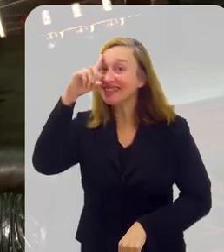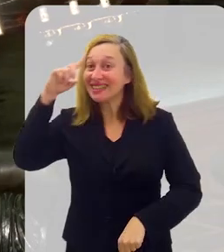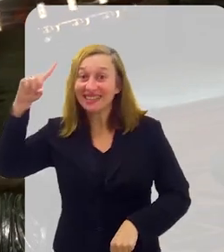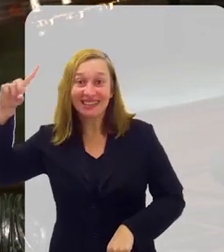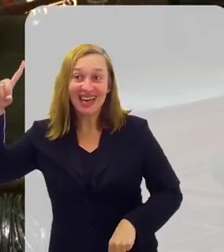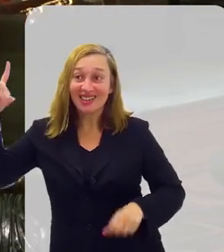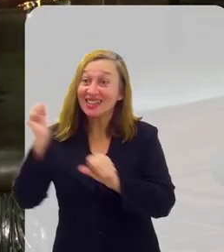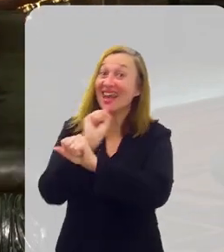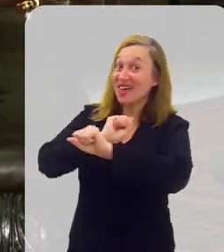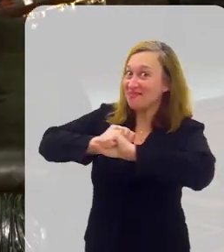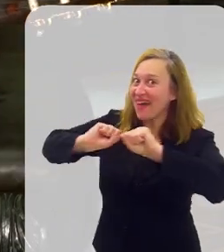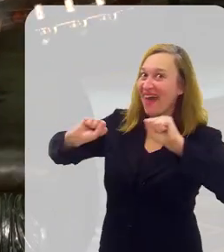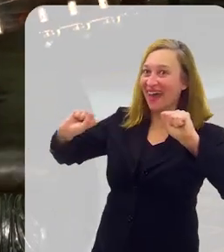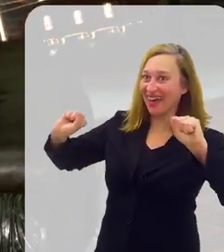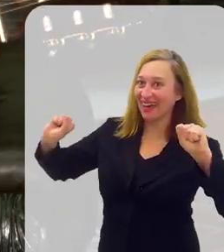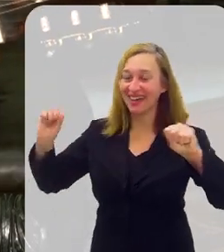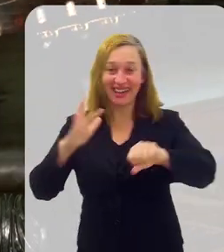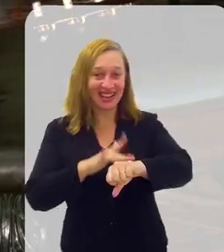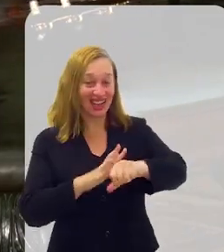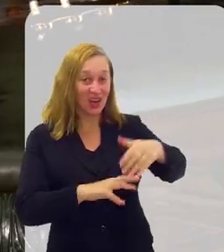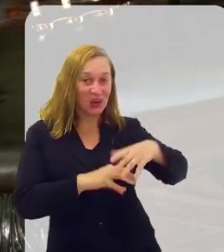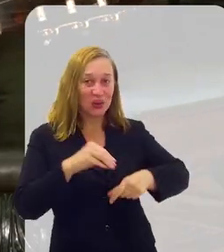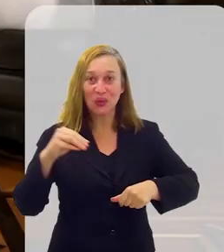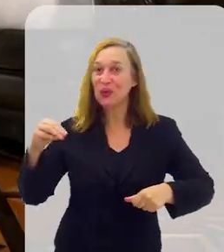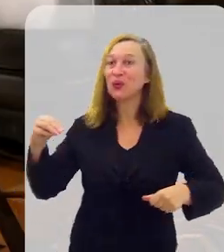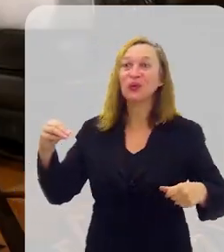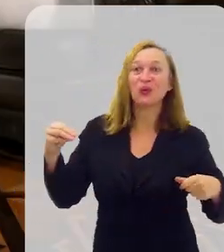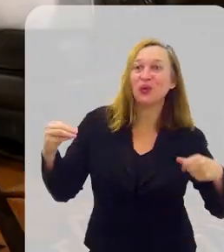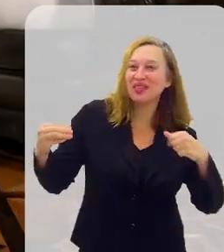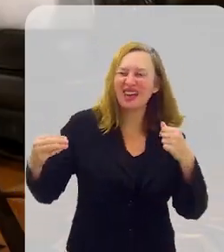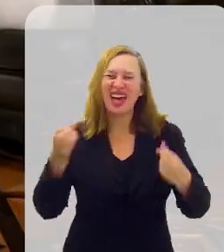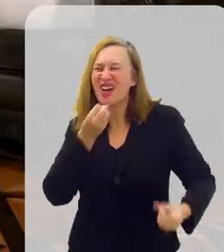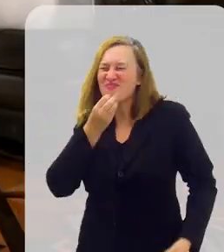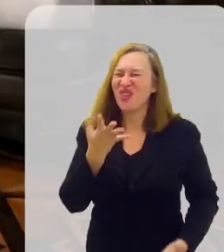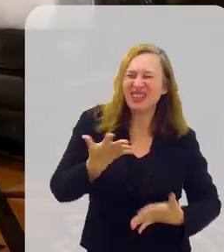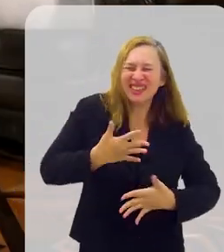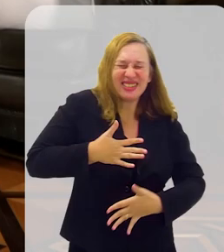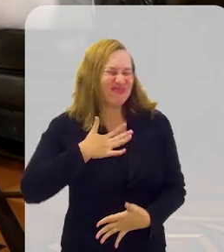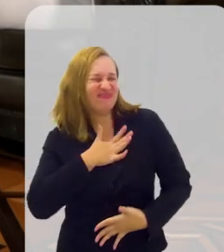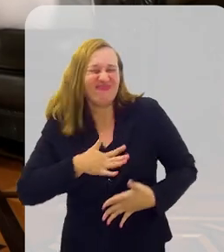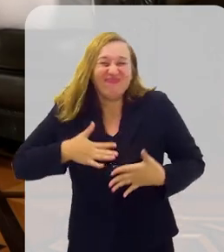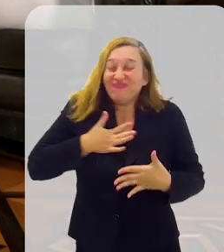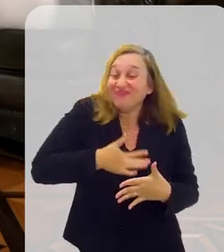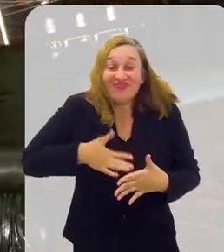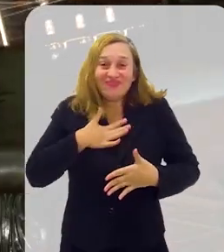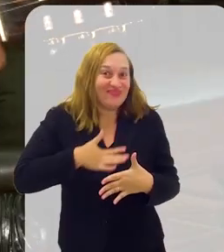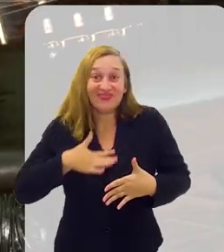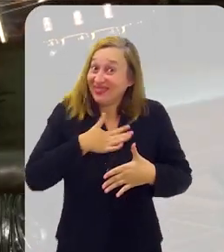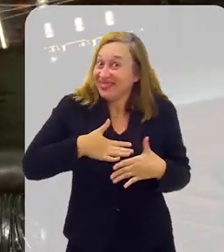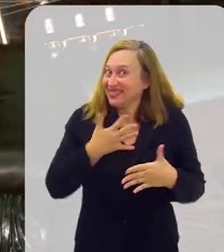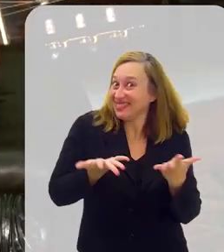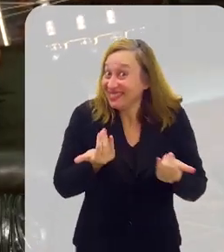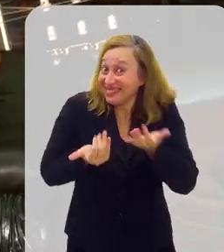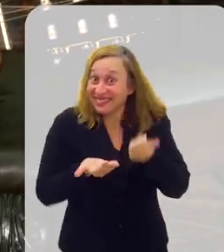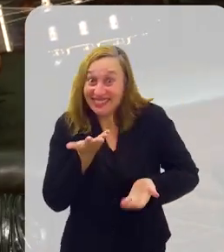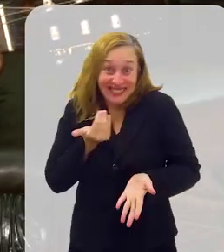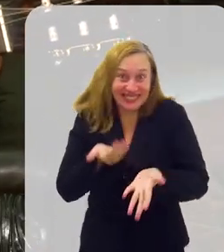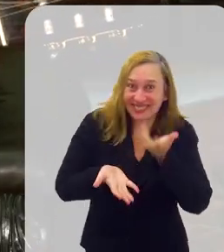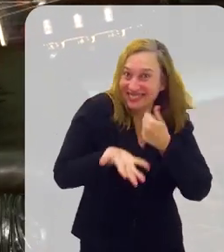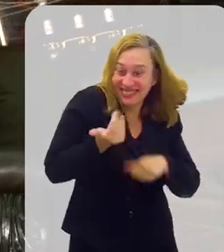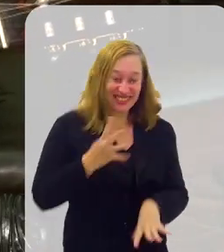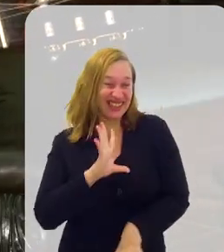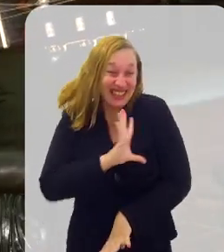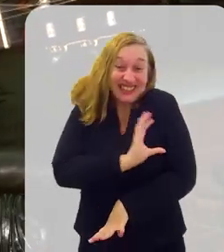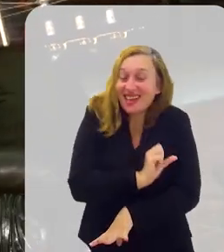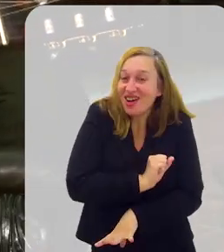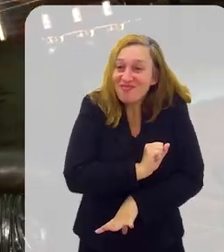Só o amor de Jesus Cristo é quem satisfaz. Esse amor que cura, esse amor liberta,